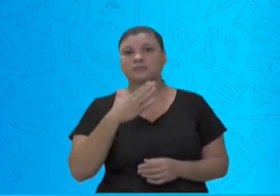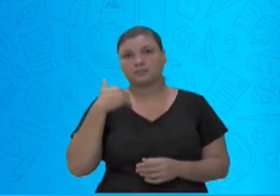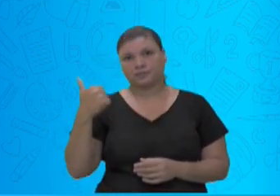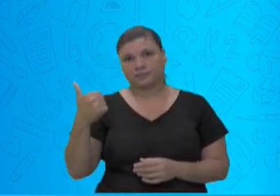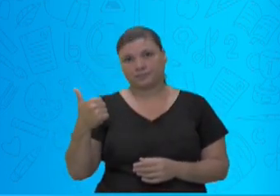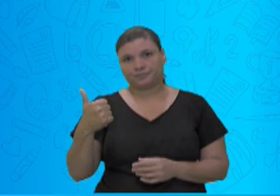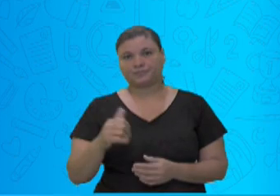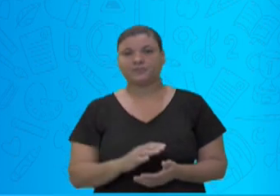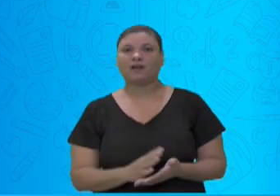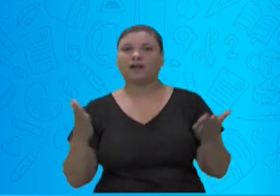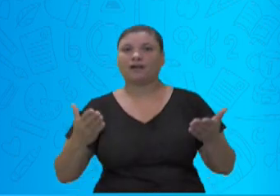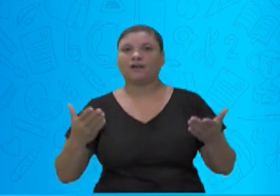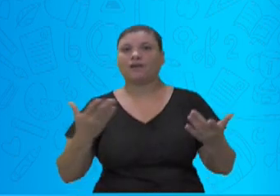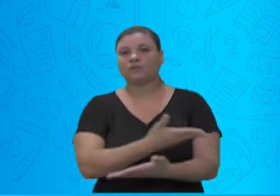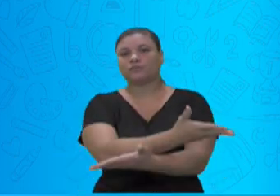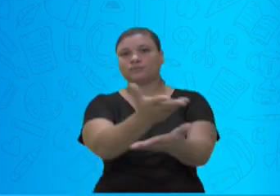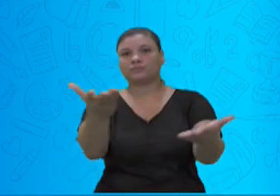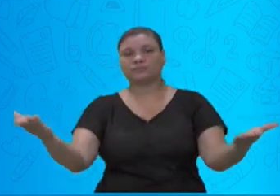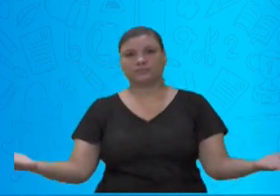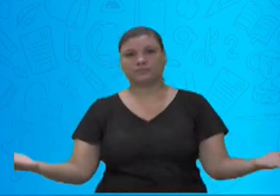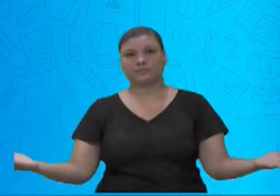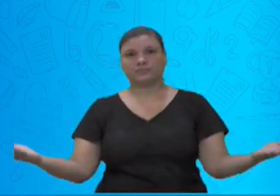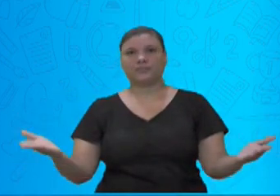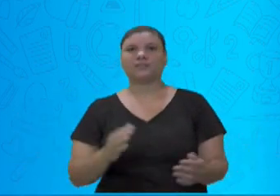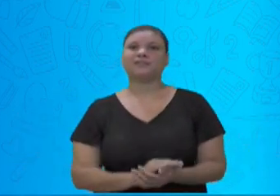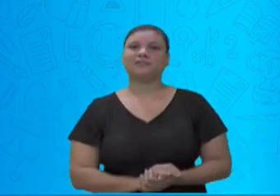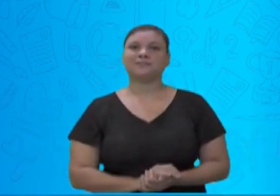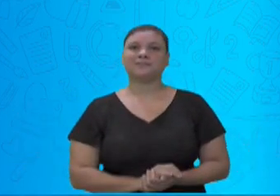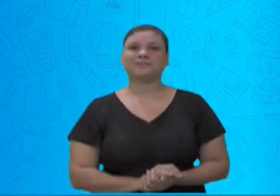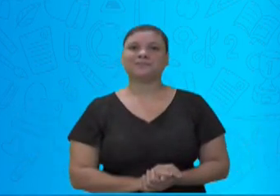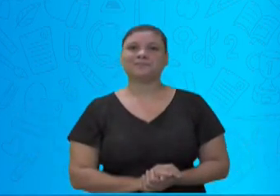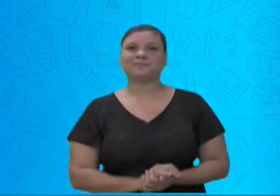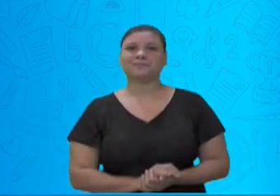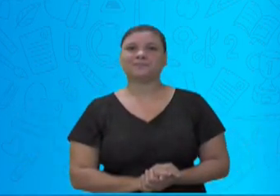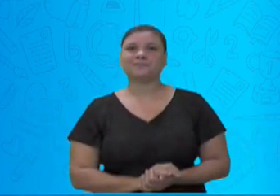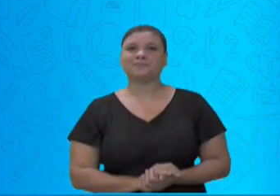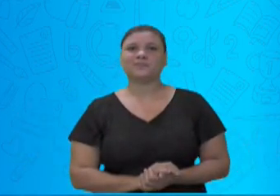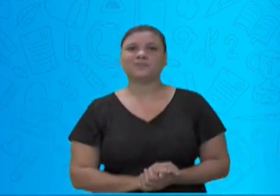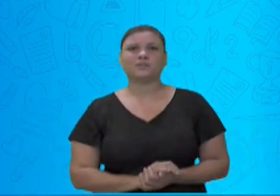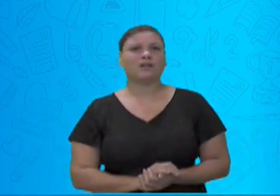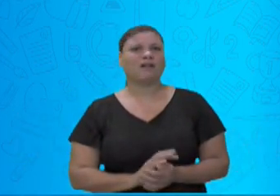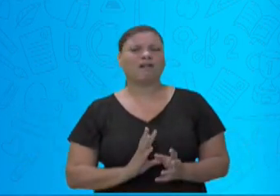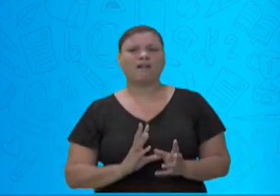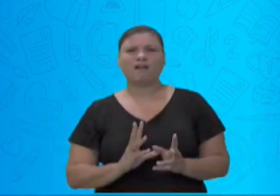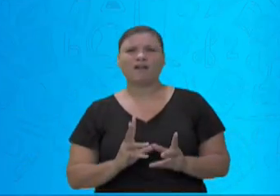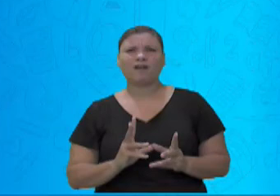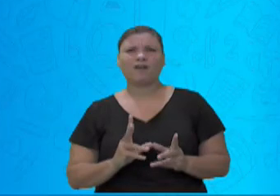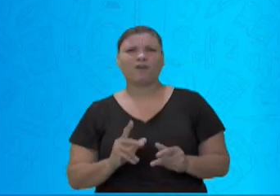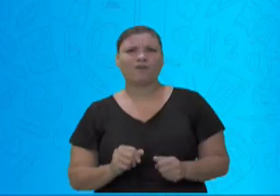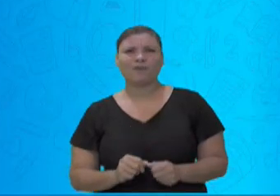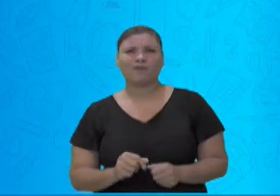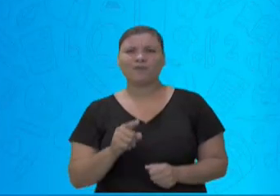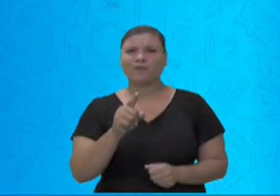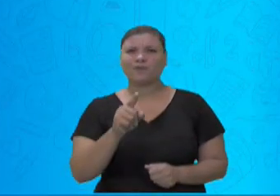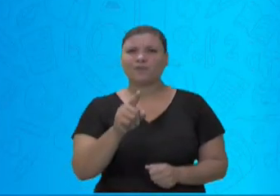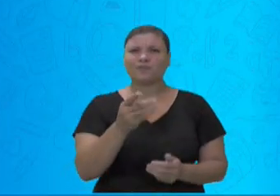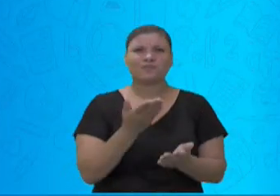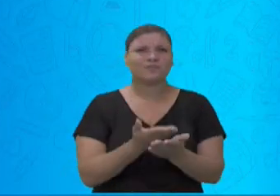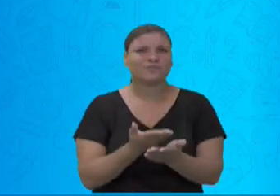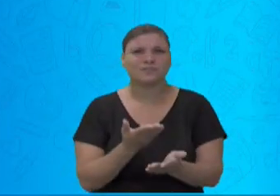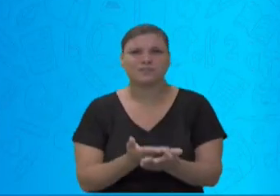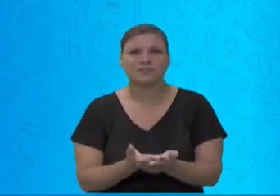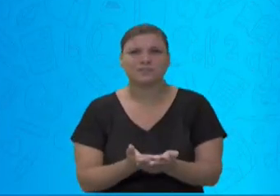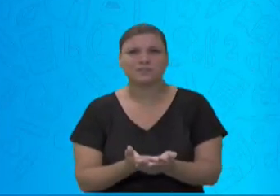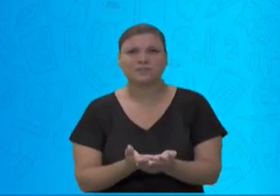E agora é com vocês. Estudantes, nada dessa avaliação terá sentido se